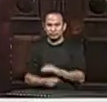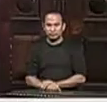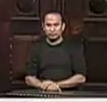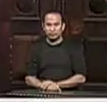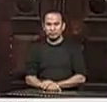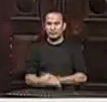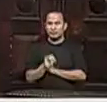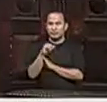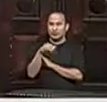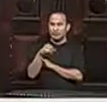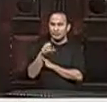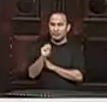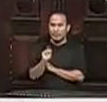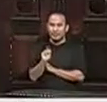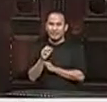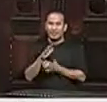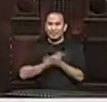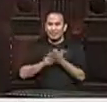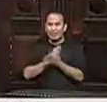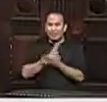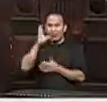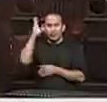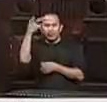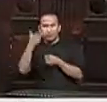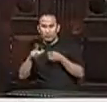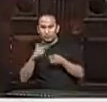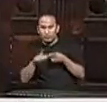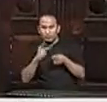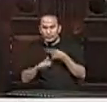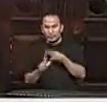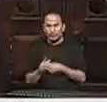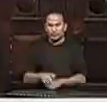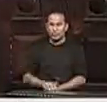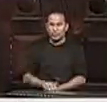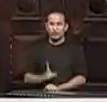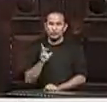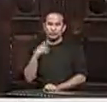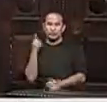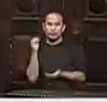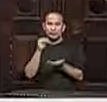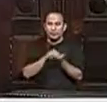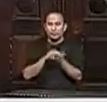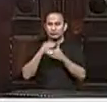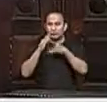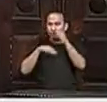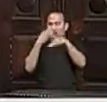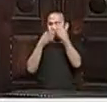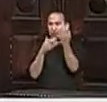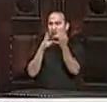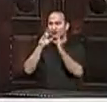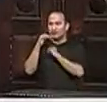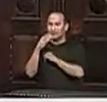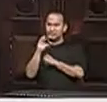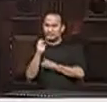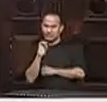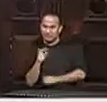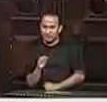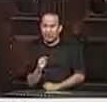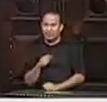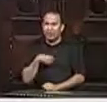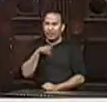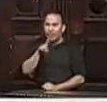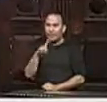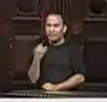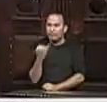arrecadação do ICMS, sem que nada disso resolva o problema da nossa incapacidade de aumentar a nossa receita corrente líquida. Então, é